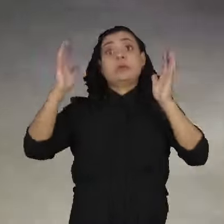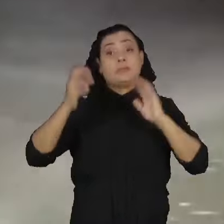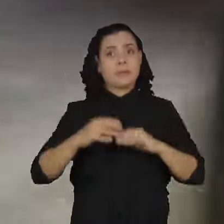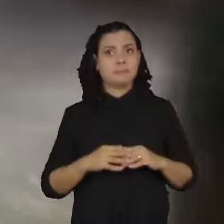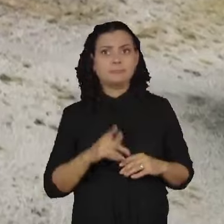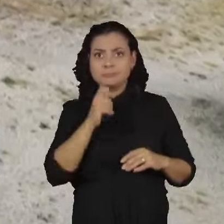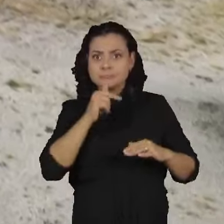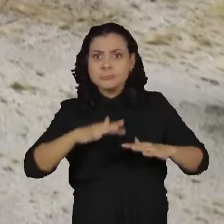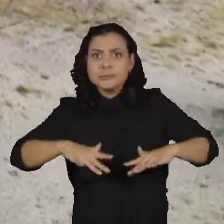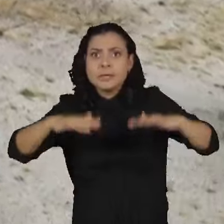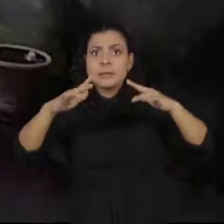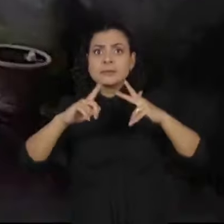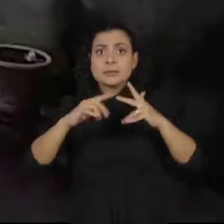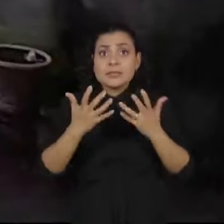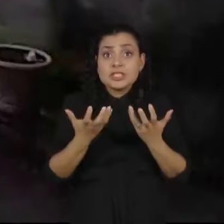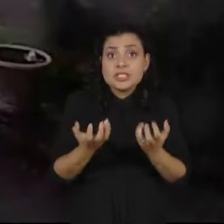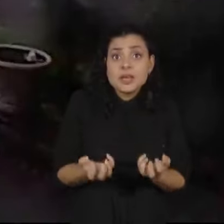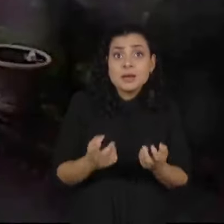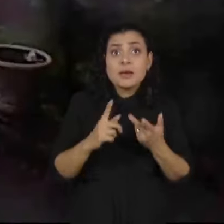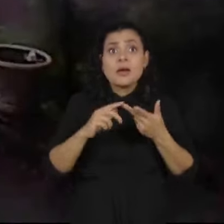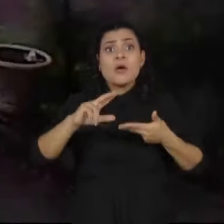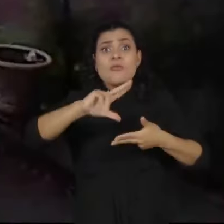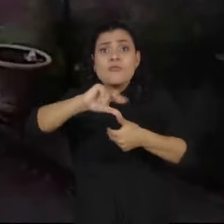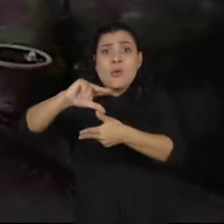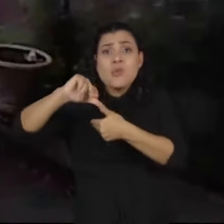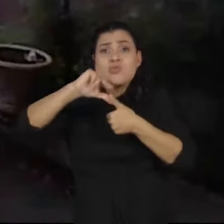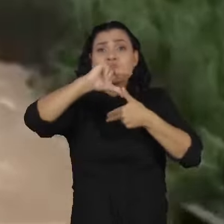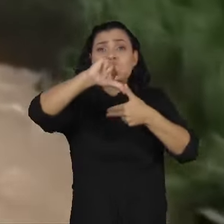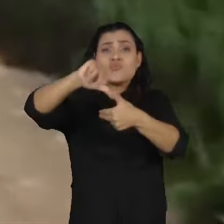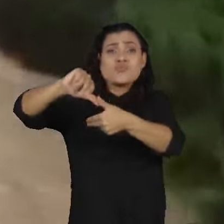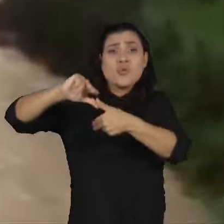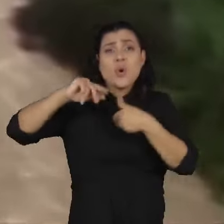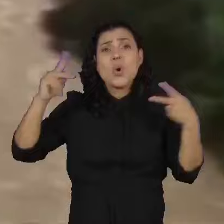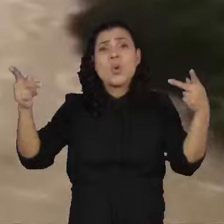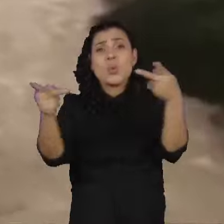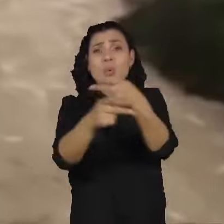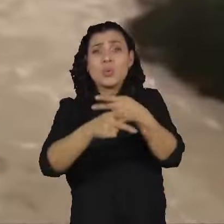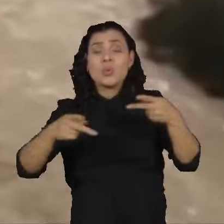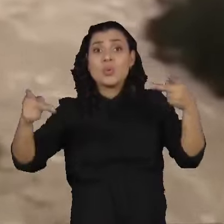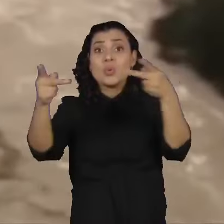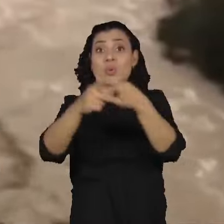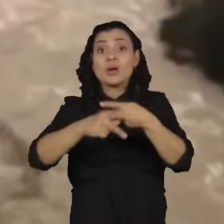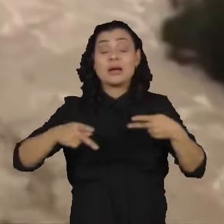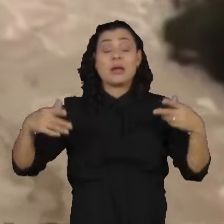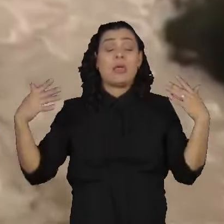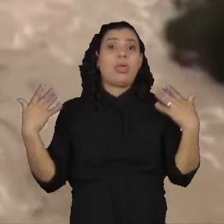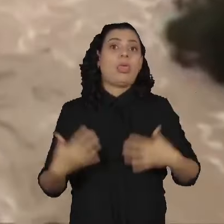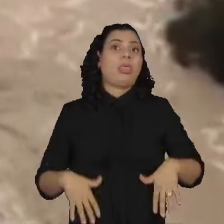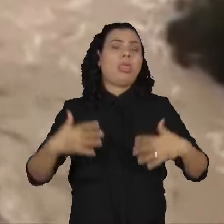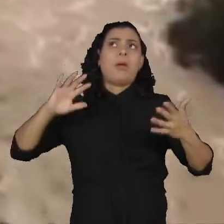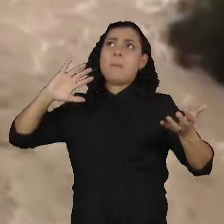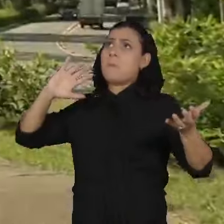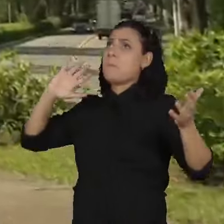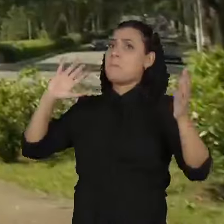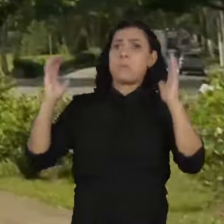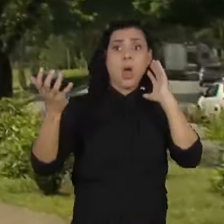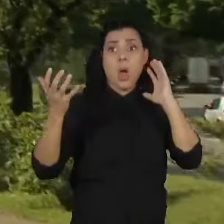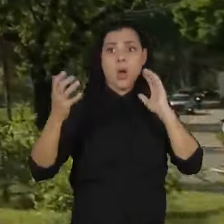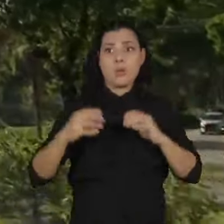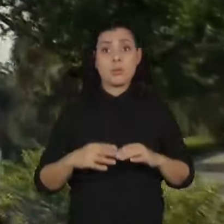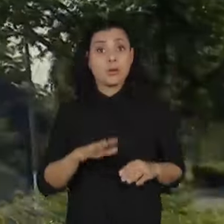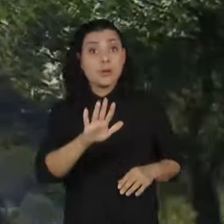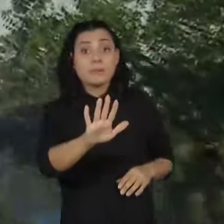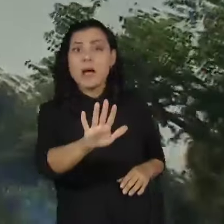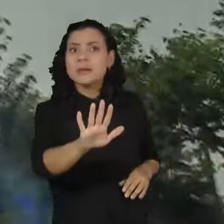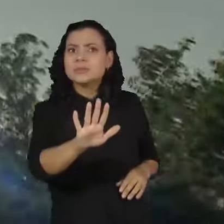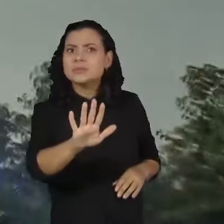Enchentes, secas, furacões e ciclones são faces extremas das mudanças climáticas, mas